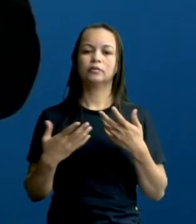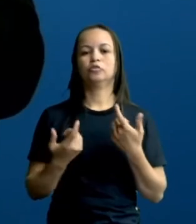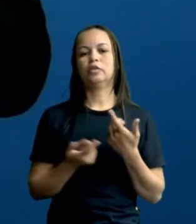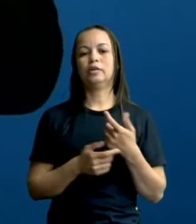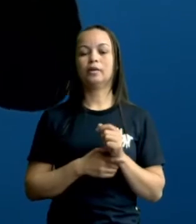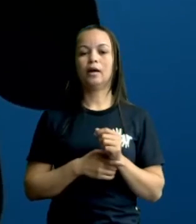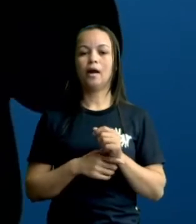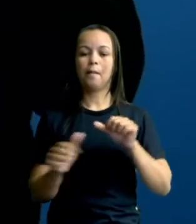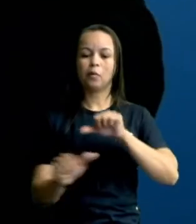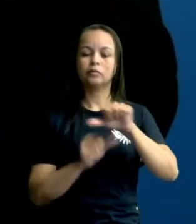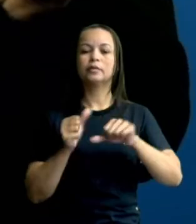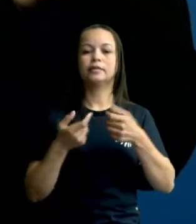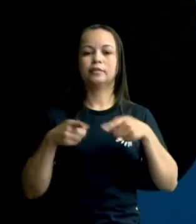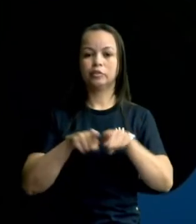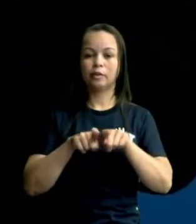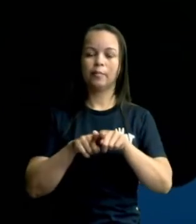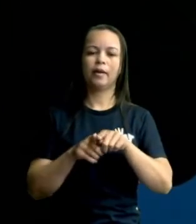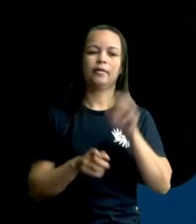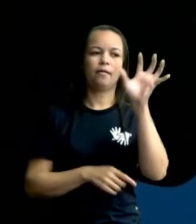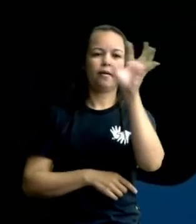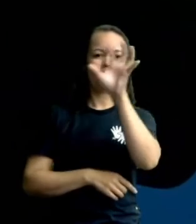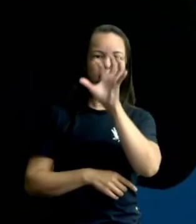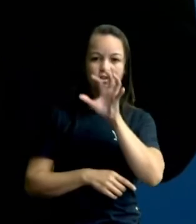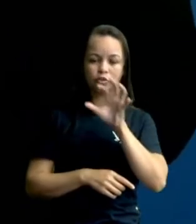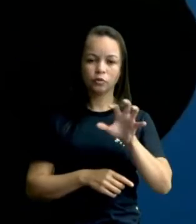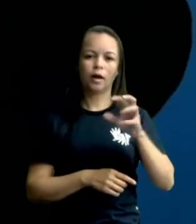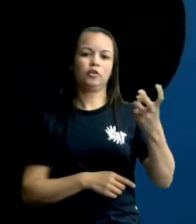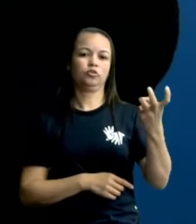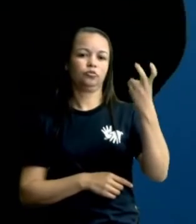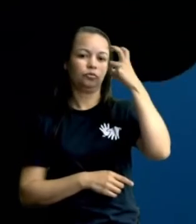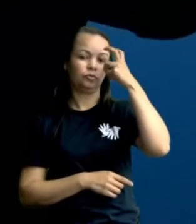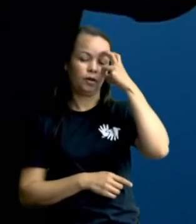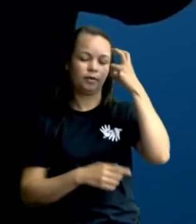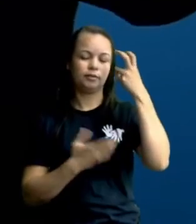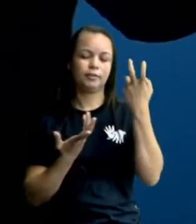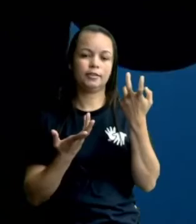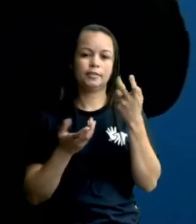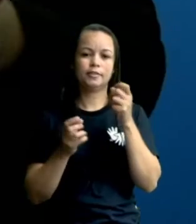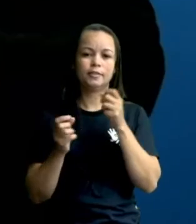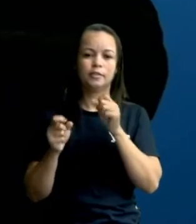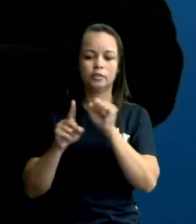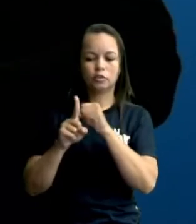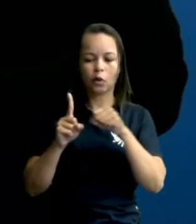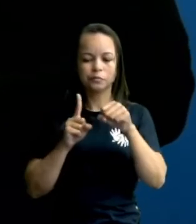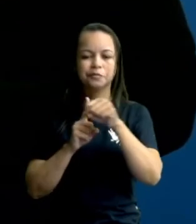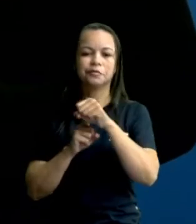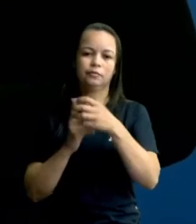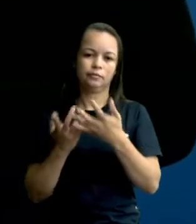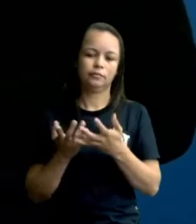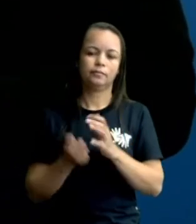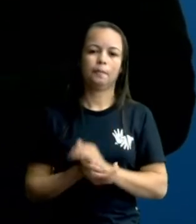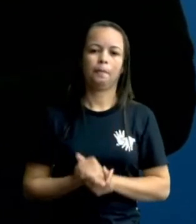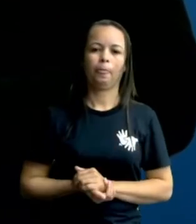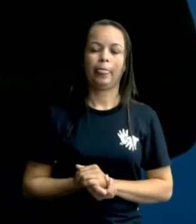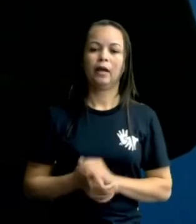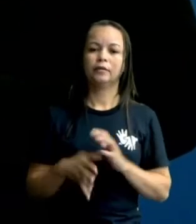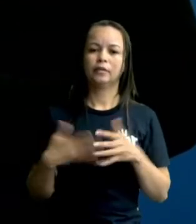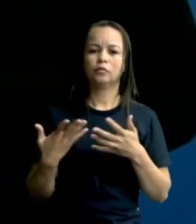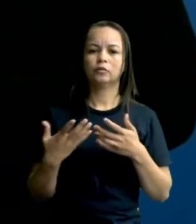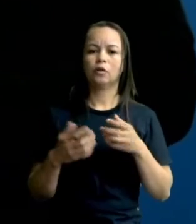como eu falei, culturais e sociais. Às vezes, numa mesma região, existe alguma linguagem